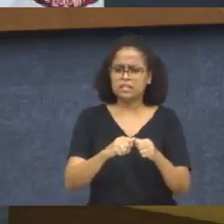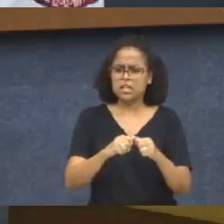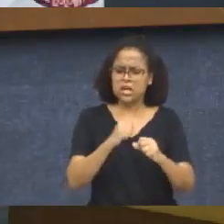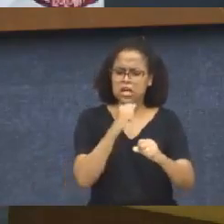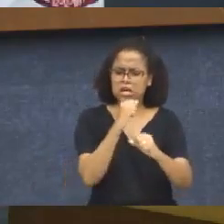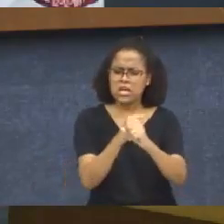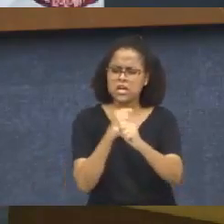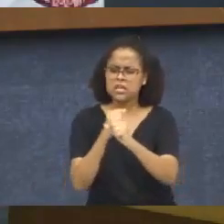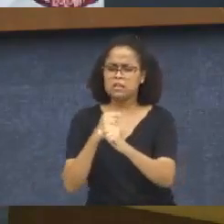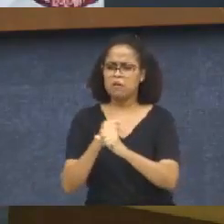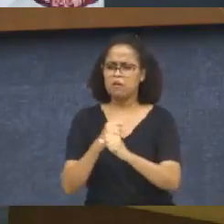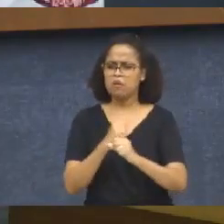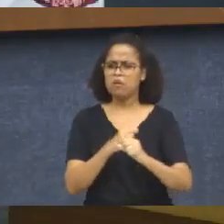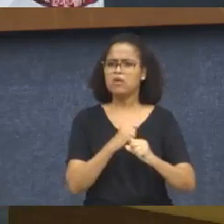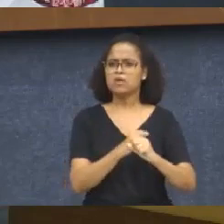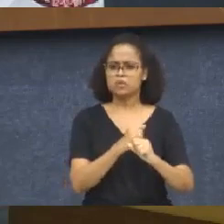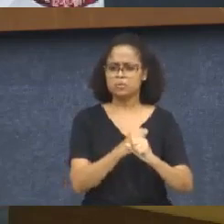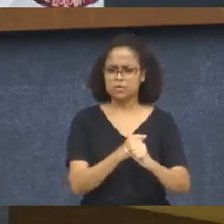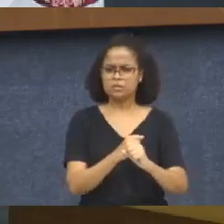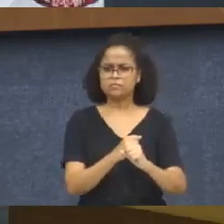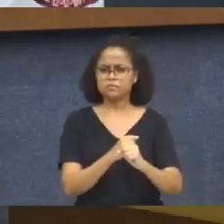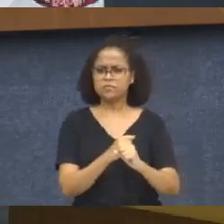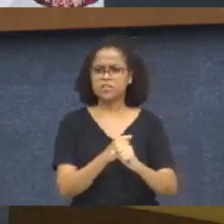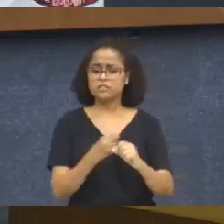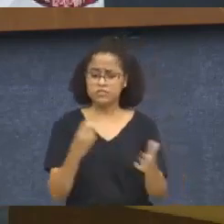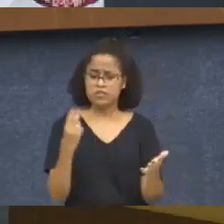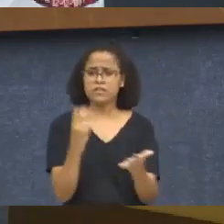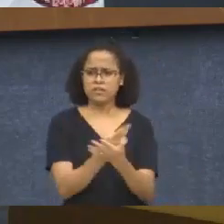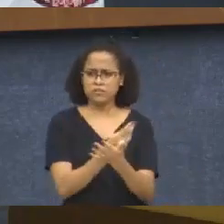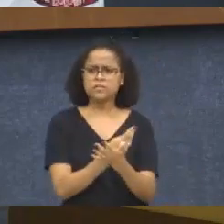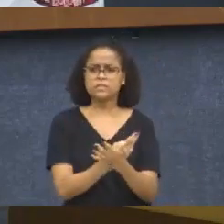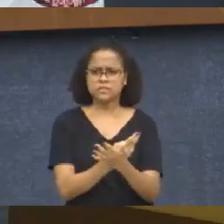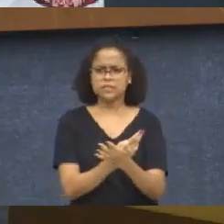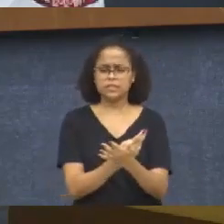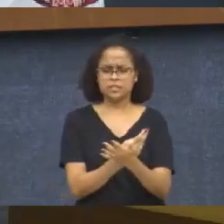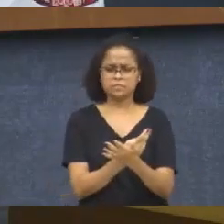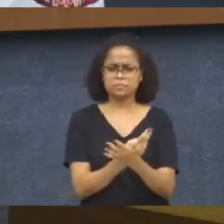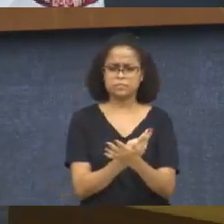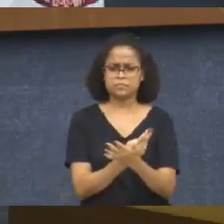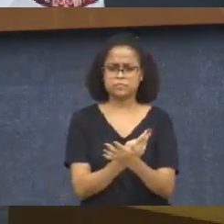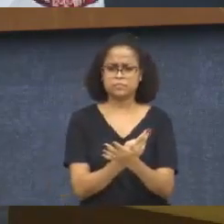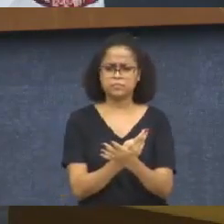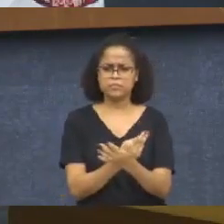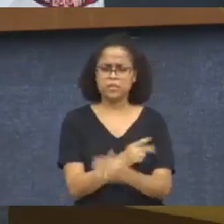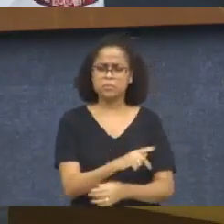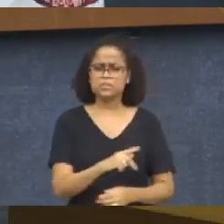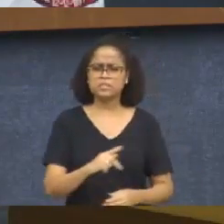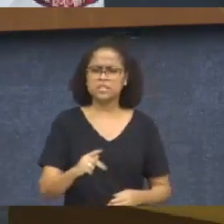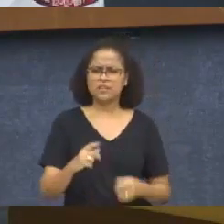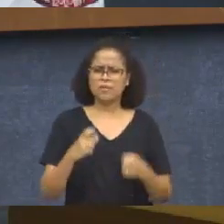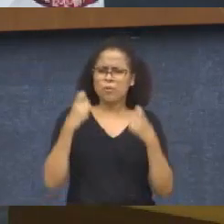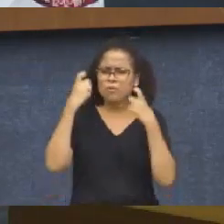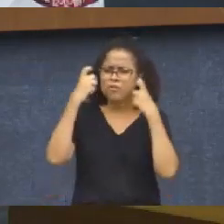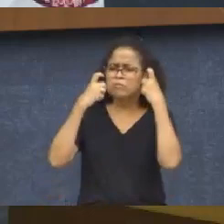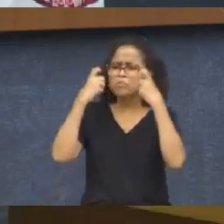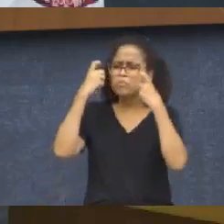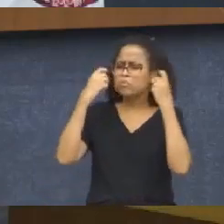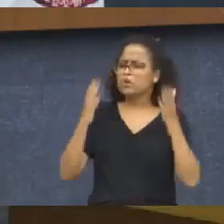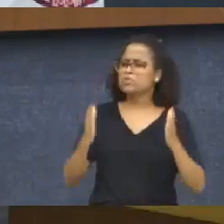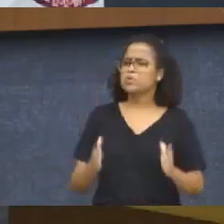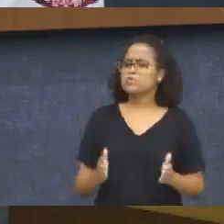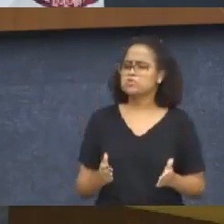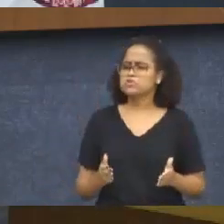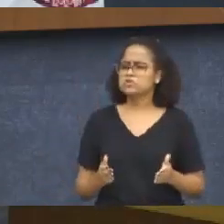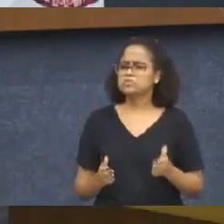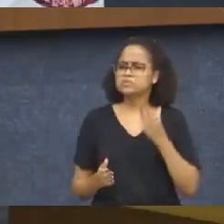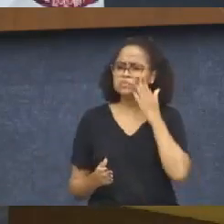serem executadas, né, serem obrigatoriamente as suas execuções. Mas, presidente, a minha preocupação aqui hoje nessa fala,